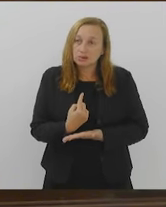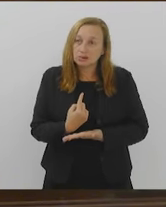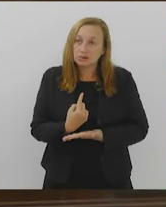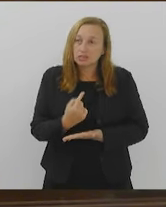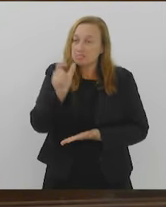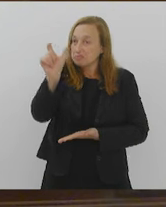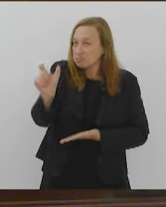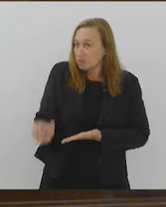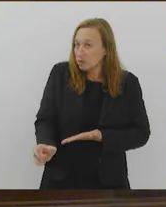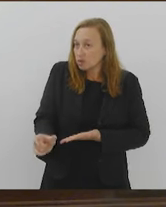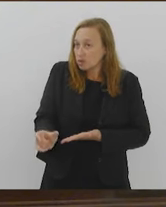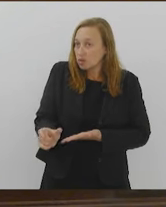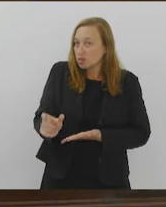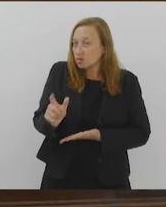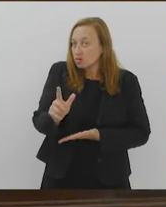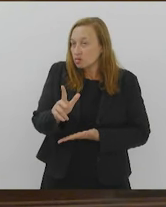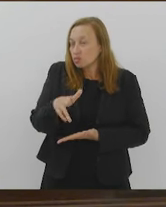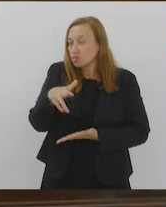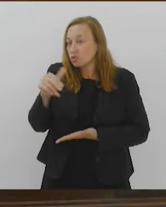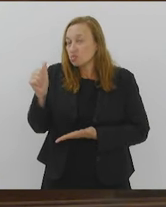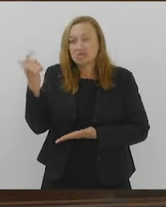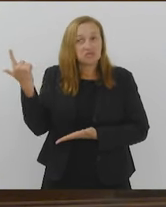pessoas que a gente jamais vai conseguir